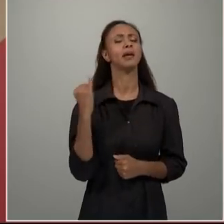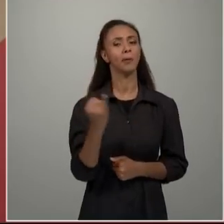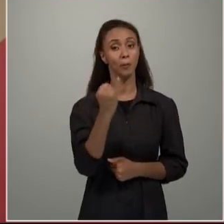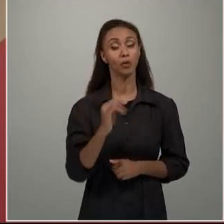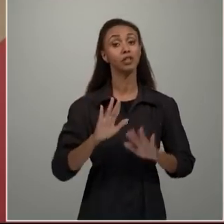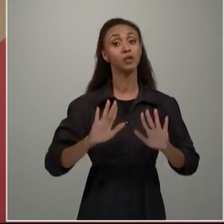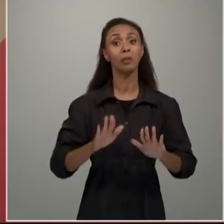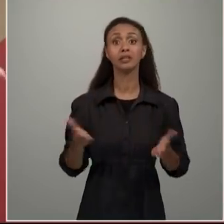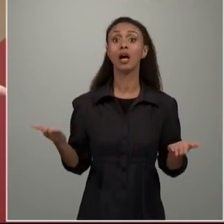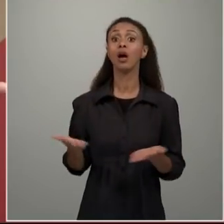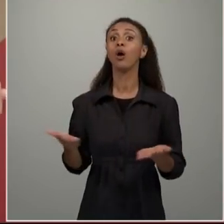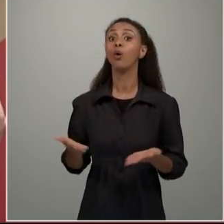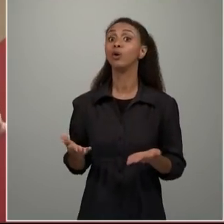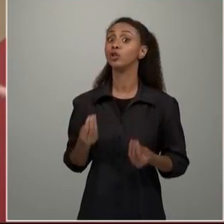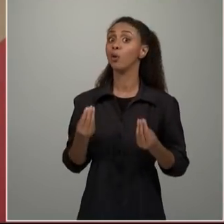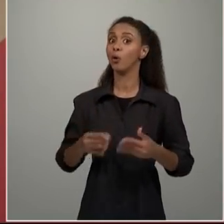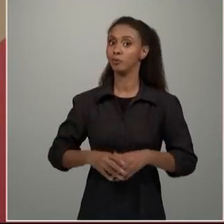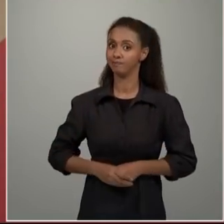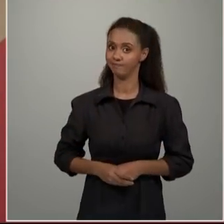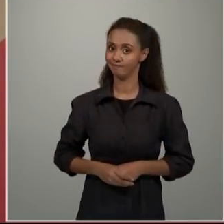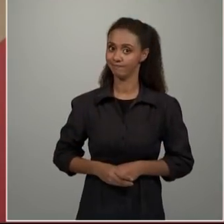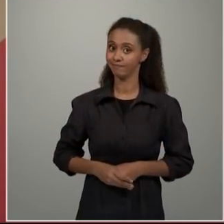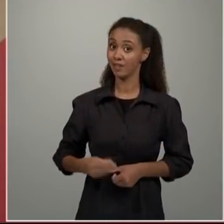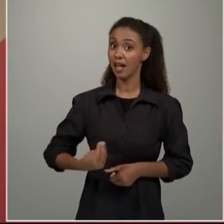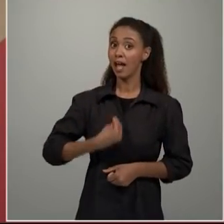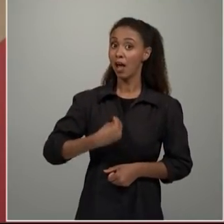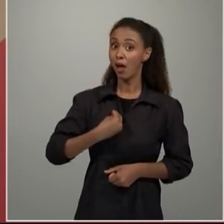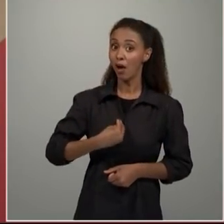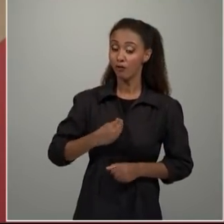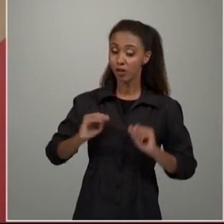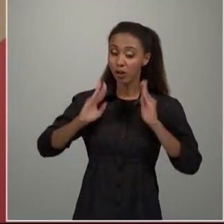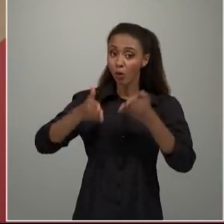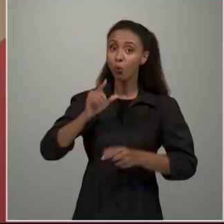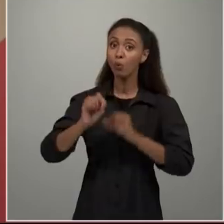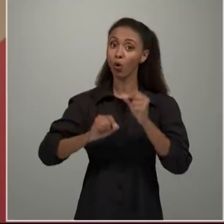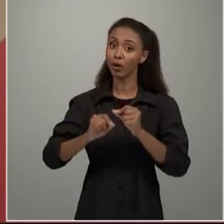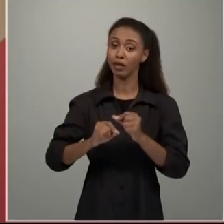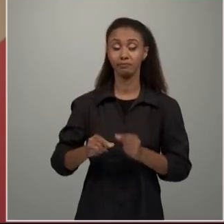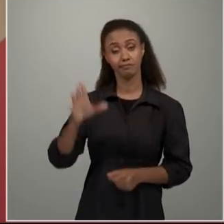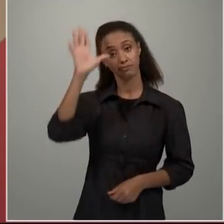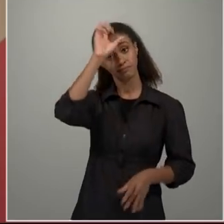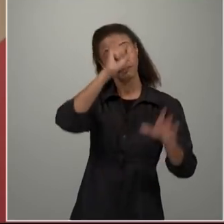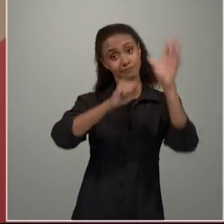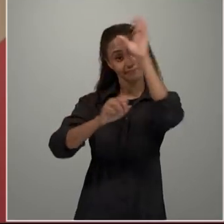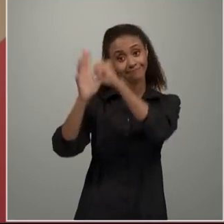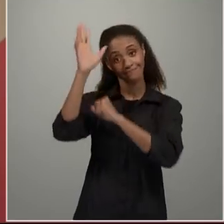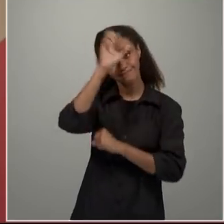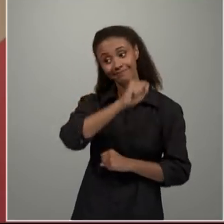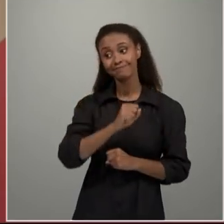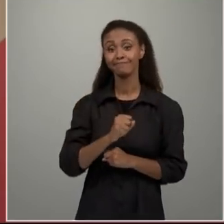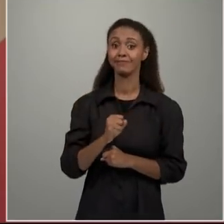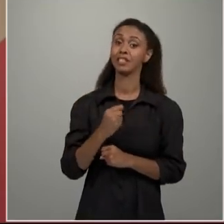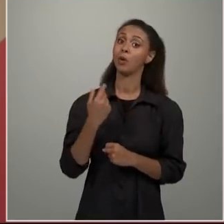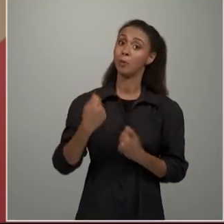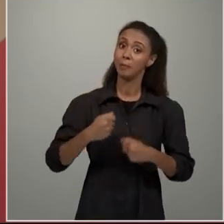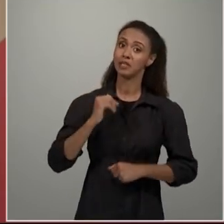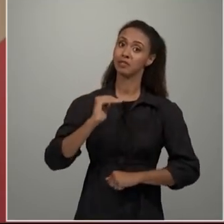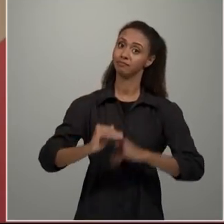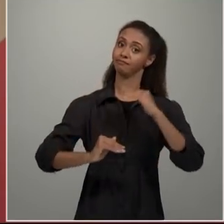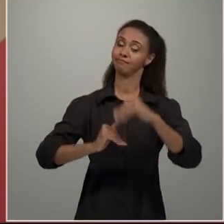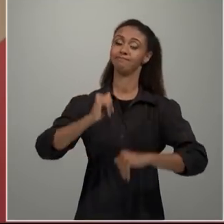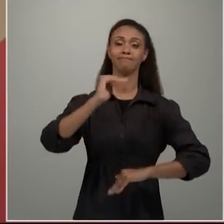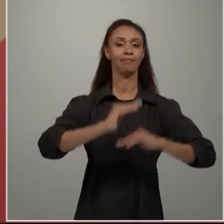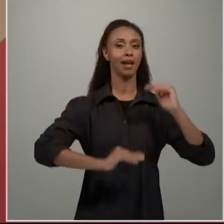agora nós estamos num contexto de aprendizagem neste contexto de aprendizagem eu preciso praticá